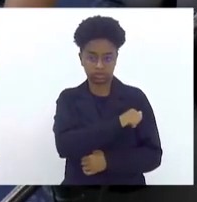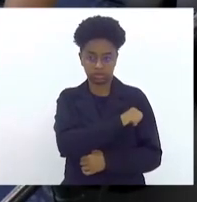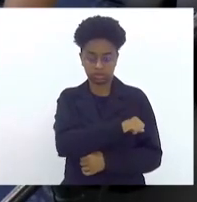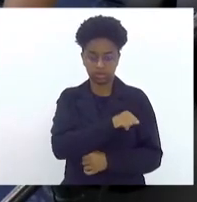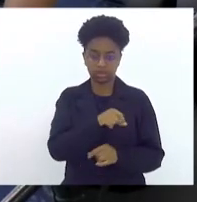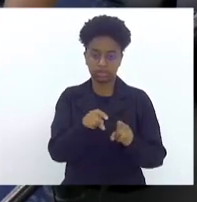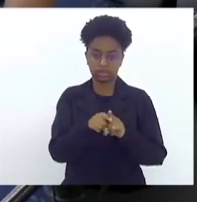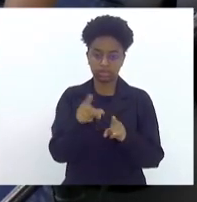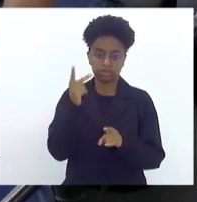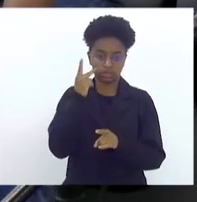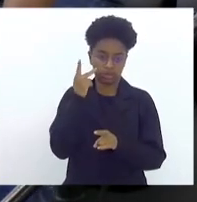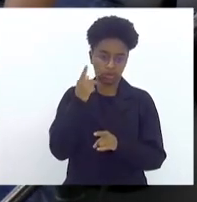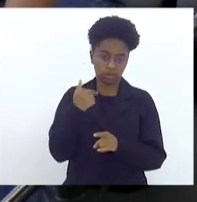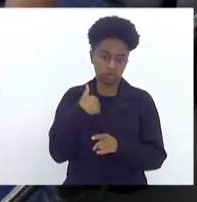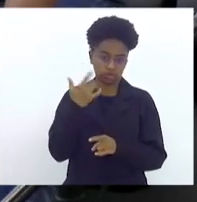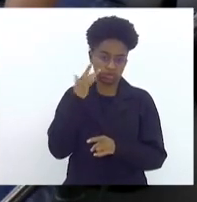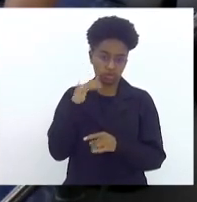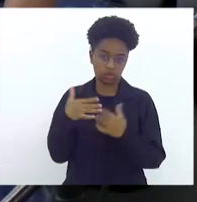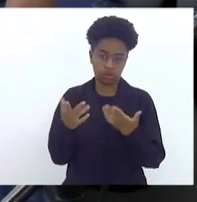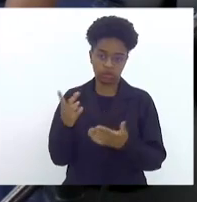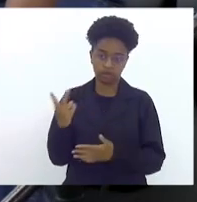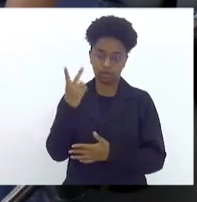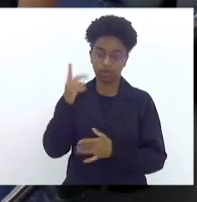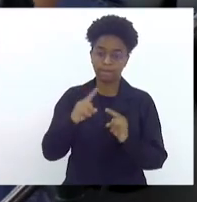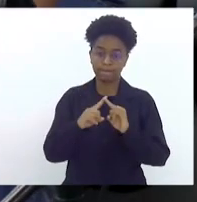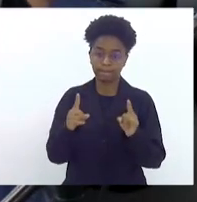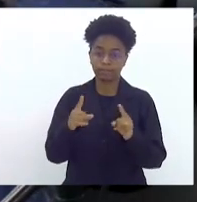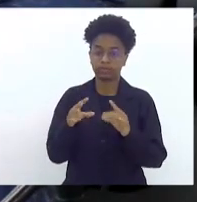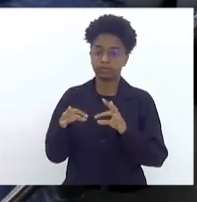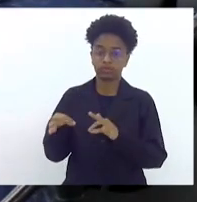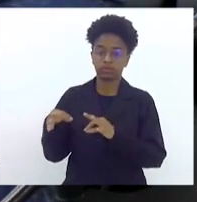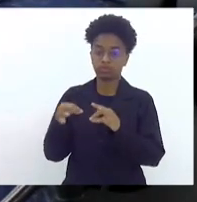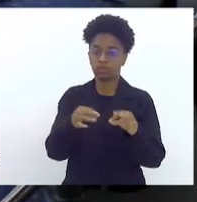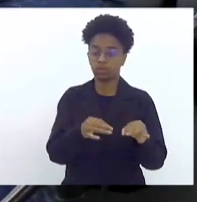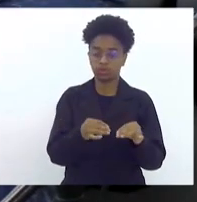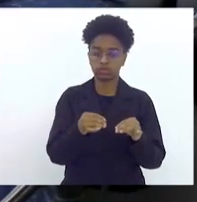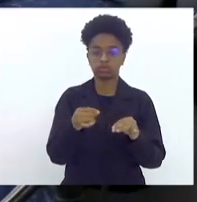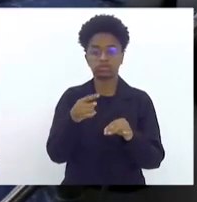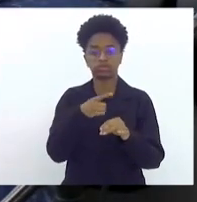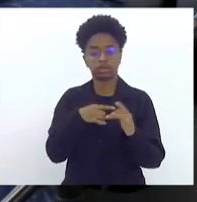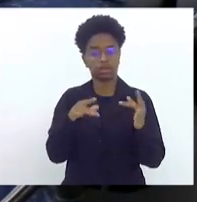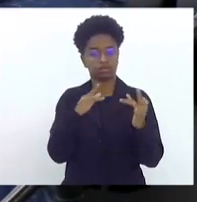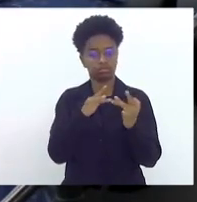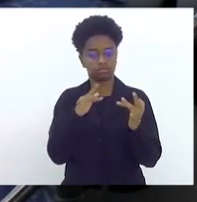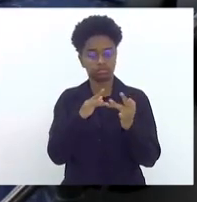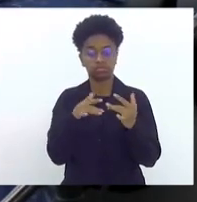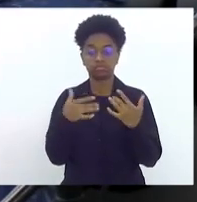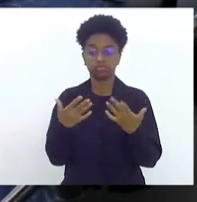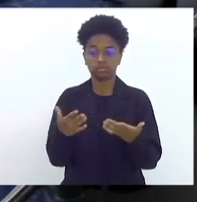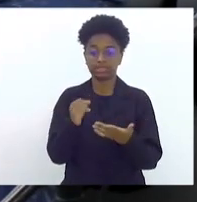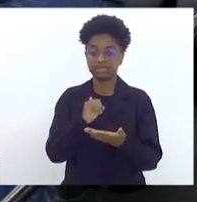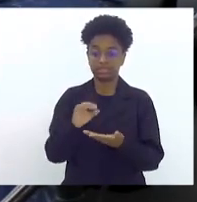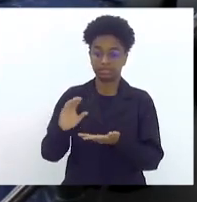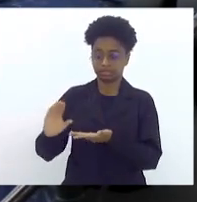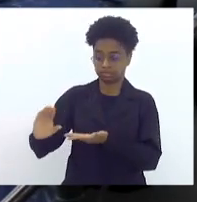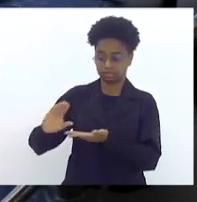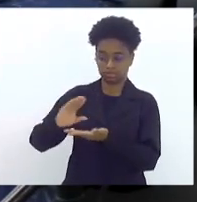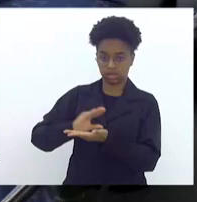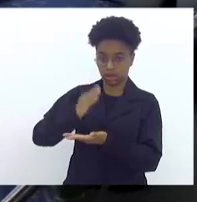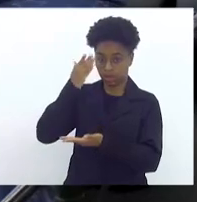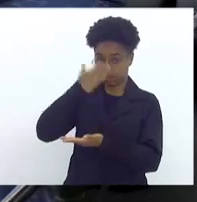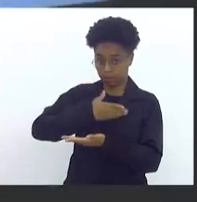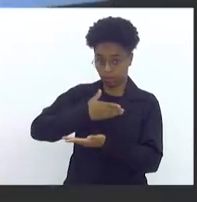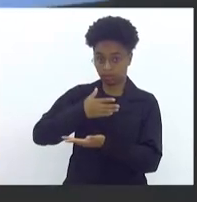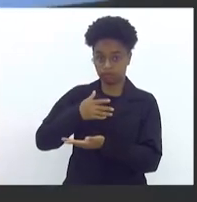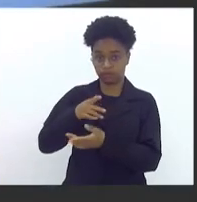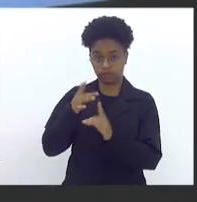um francamente não sei é periódico a plataforma elefante todos os promotores de Justiça tem acesso então quando ele recebem essas provas das mulheres